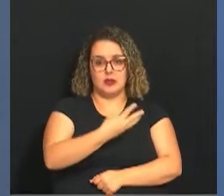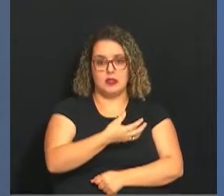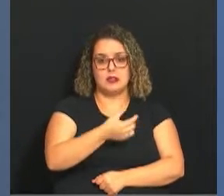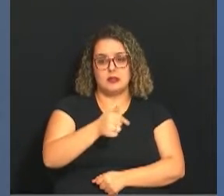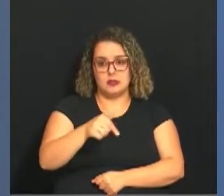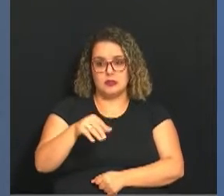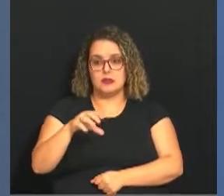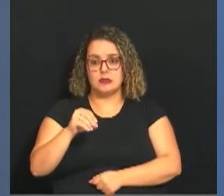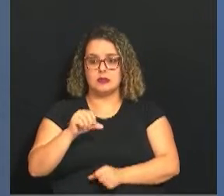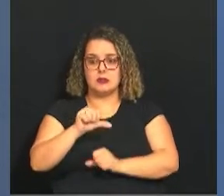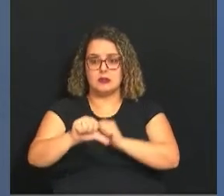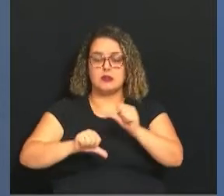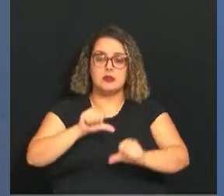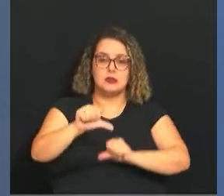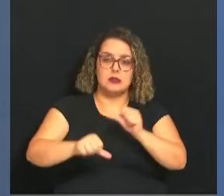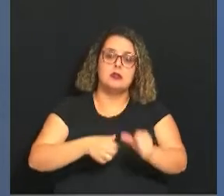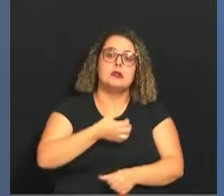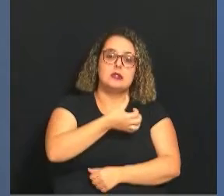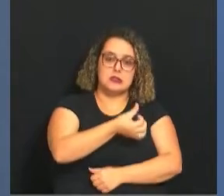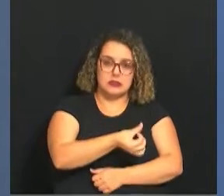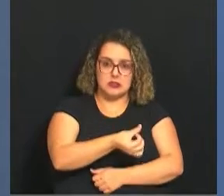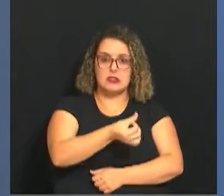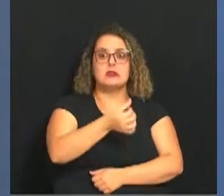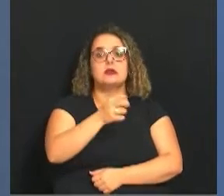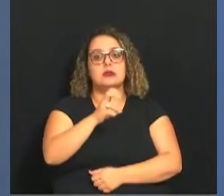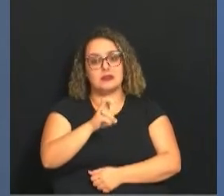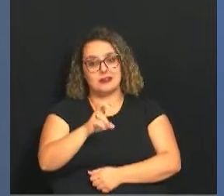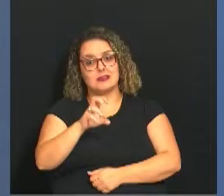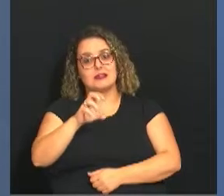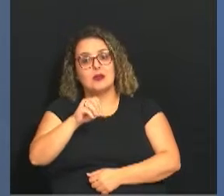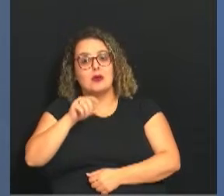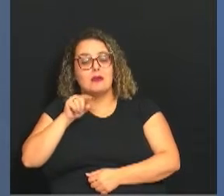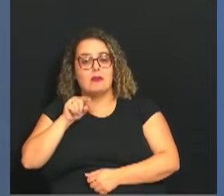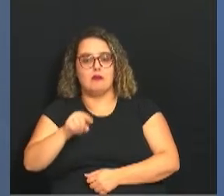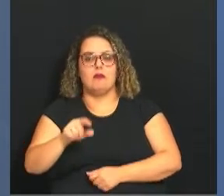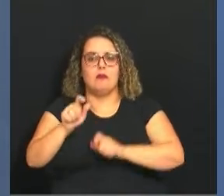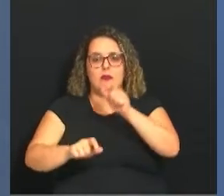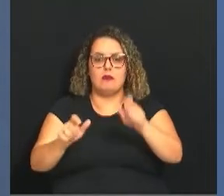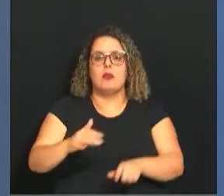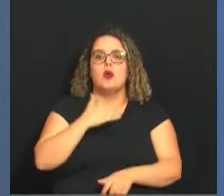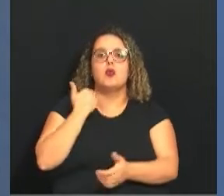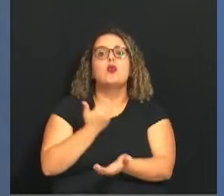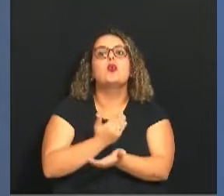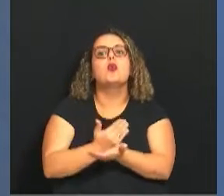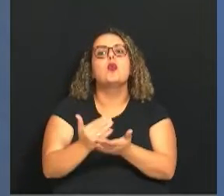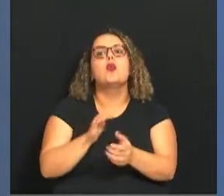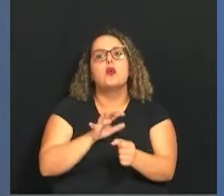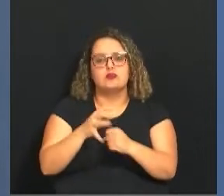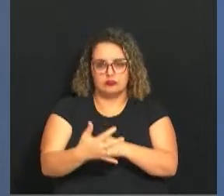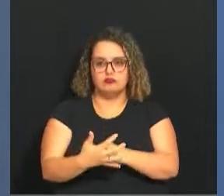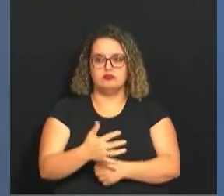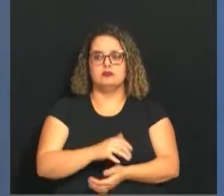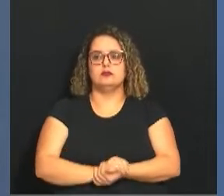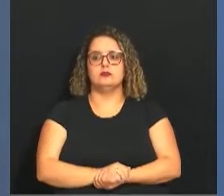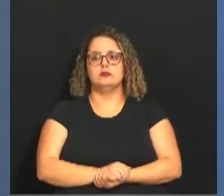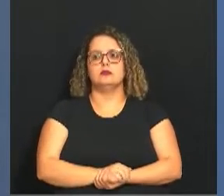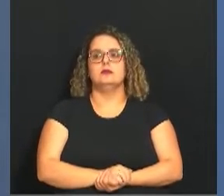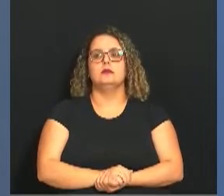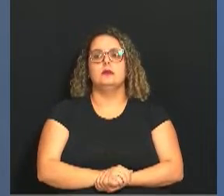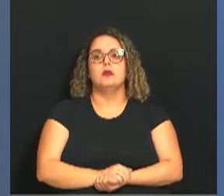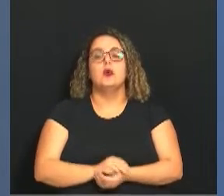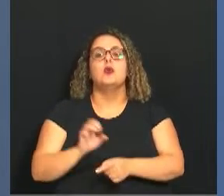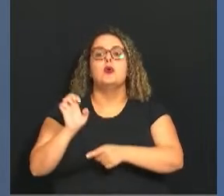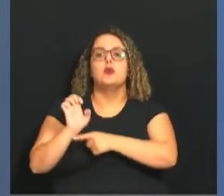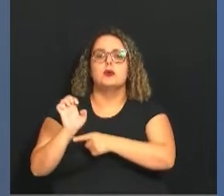370, 650 mil óbitos no Brasil desde o início da pandemia devido à Covid-19. No estado de São